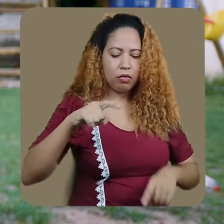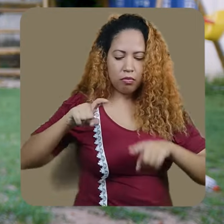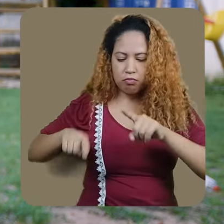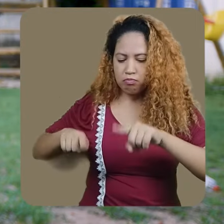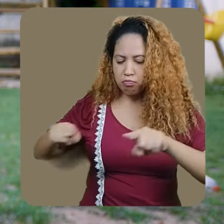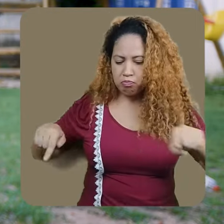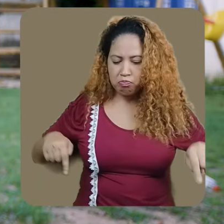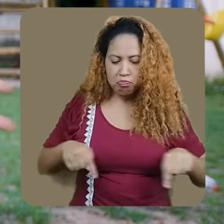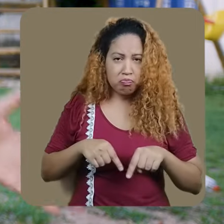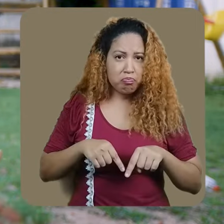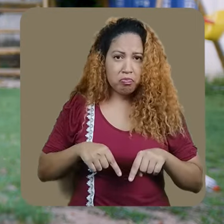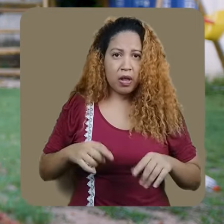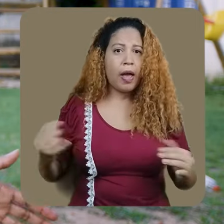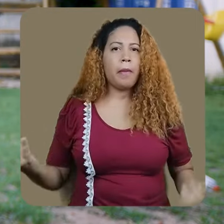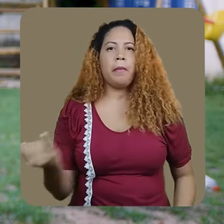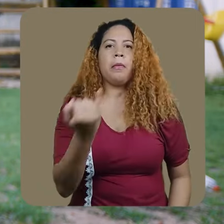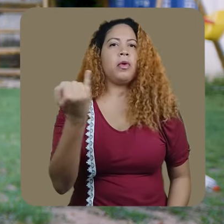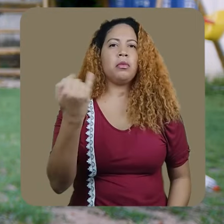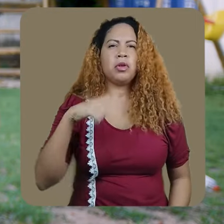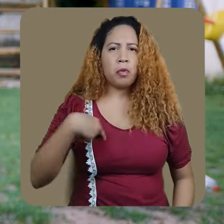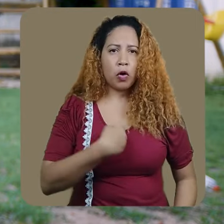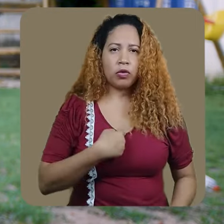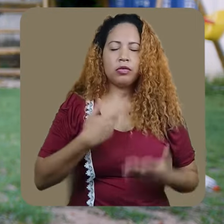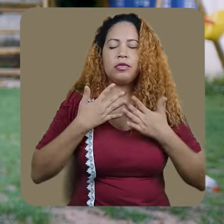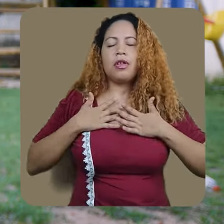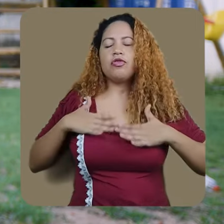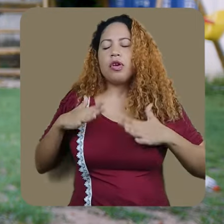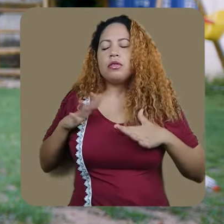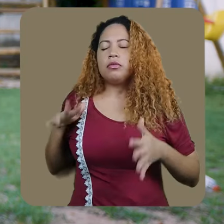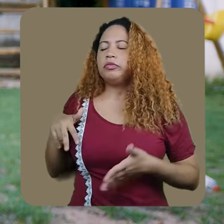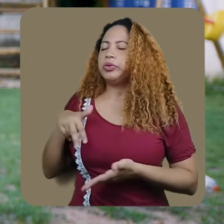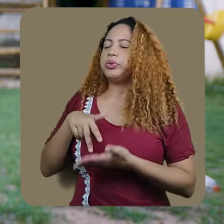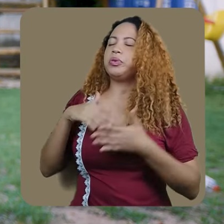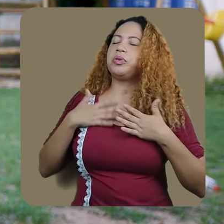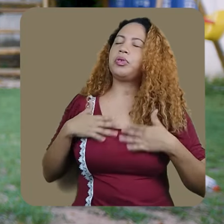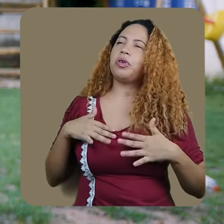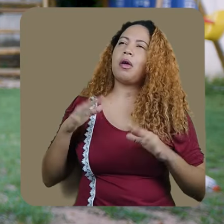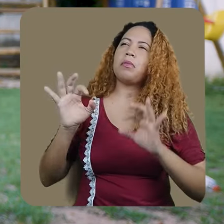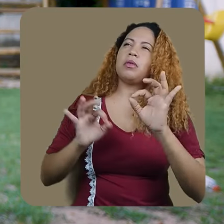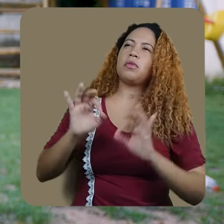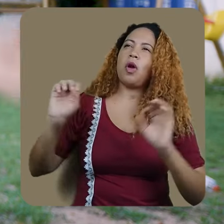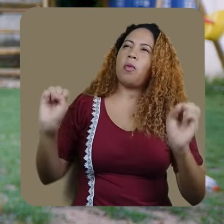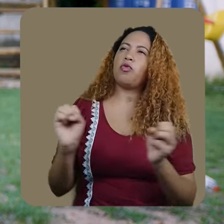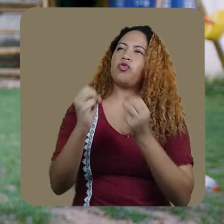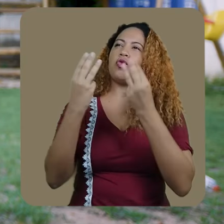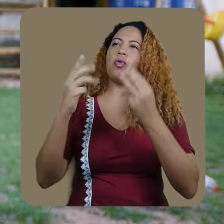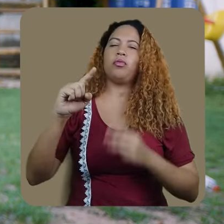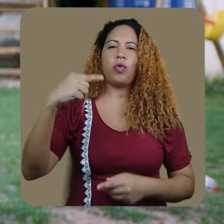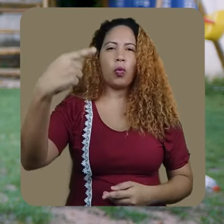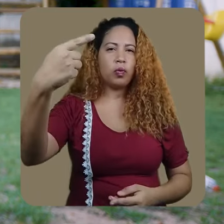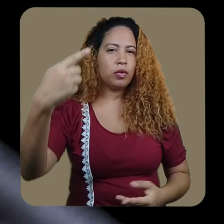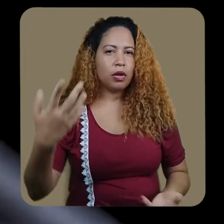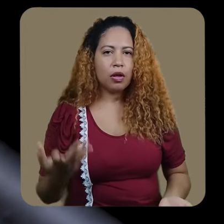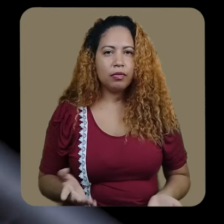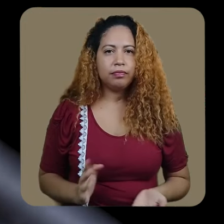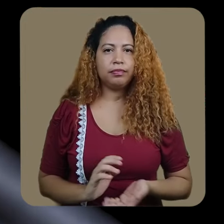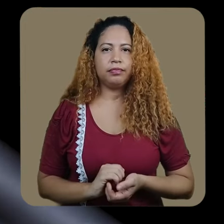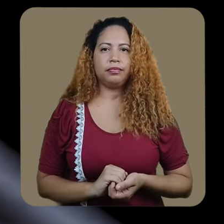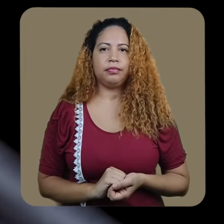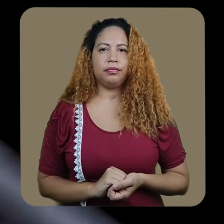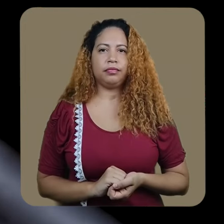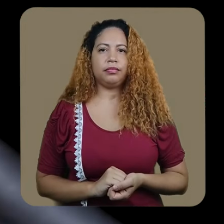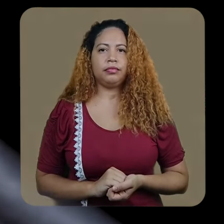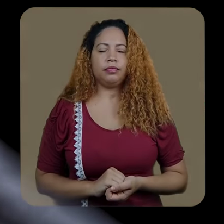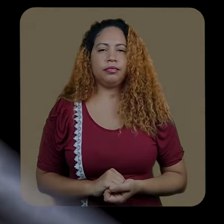Aquele pedacinho de chão para a gente descansar, para a gente se preparar para o show do dia seguinte.